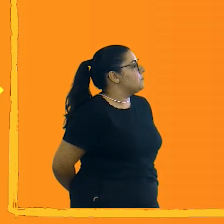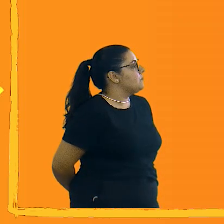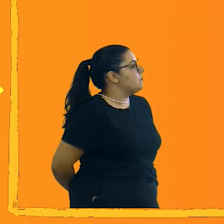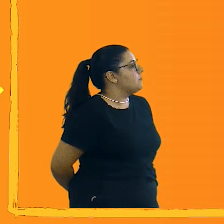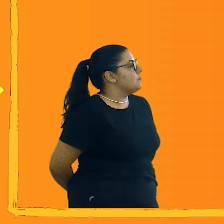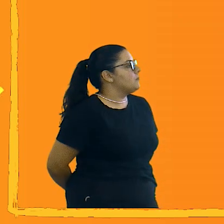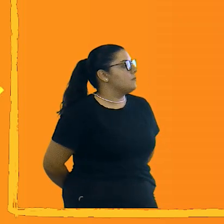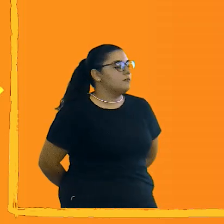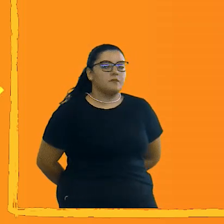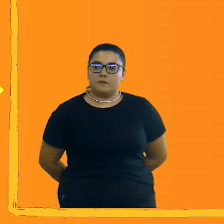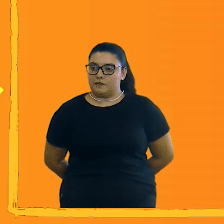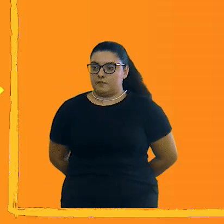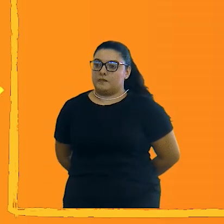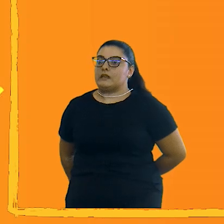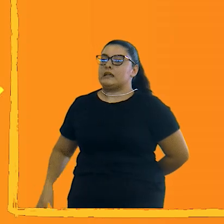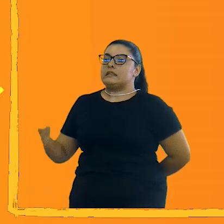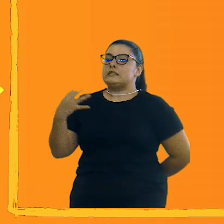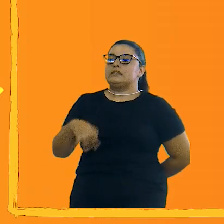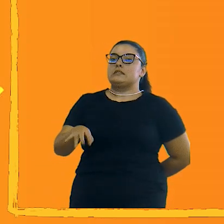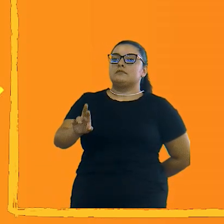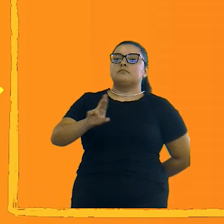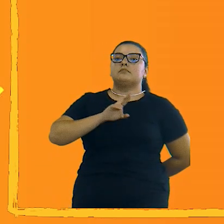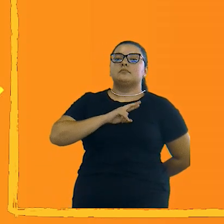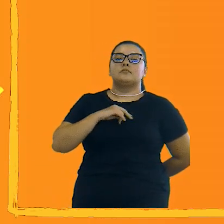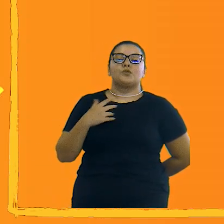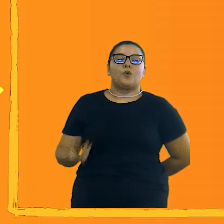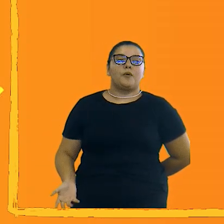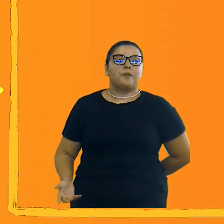10 alternativa correta